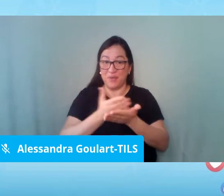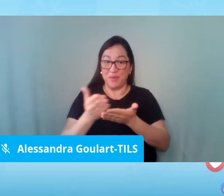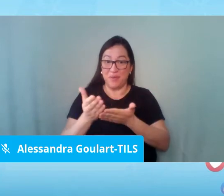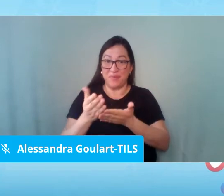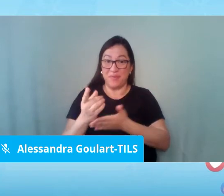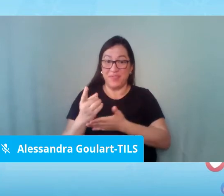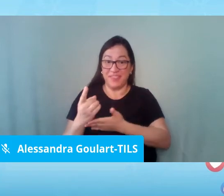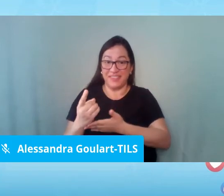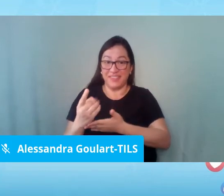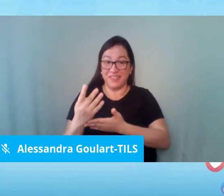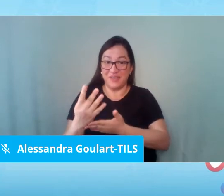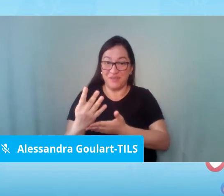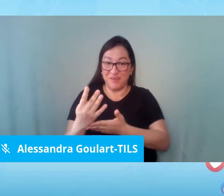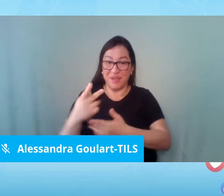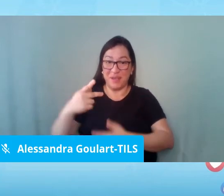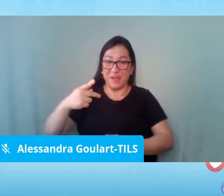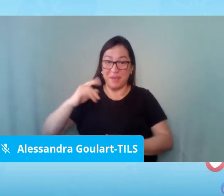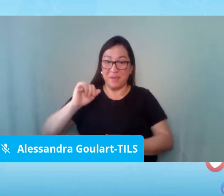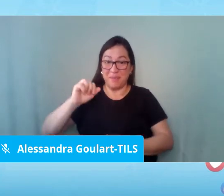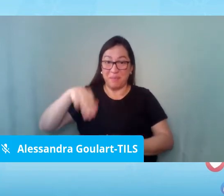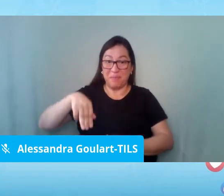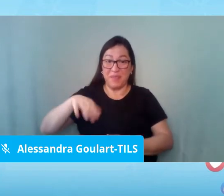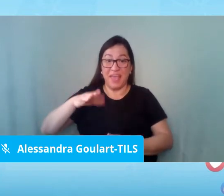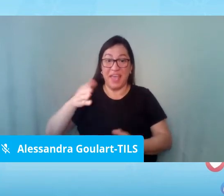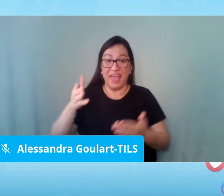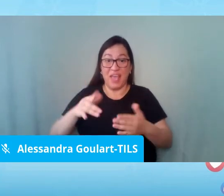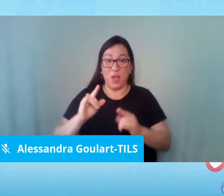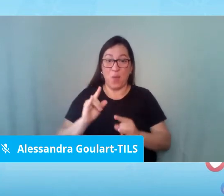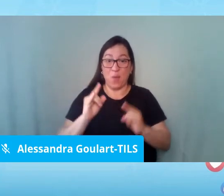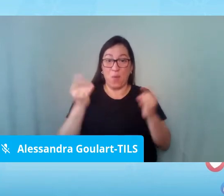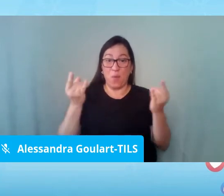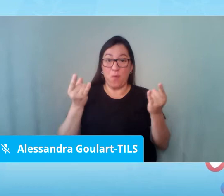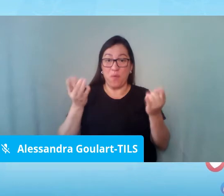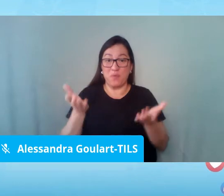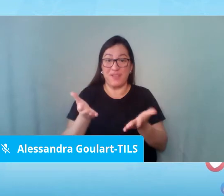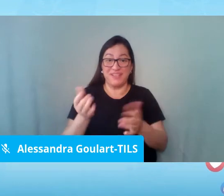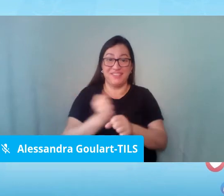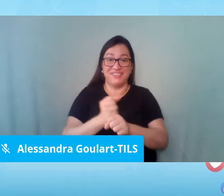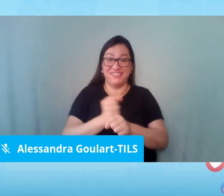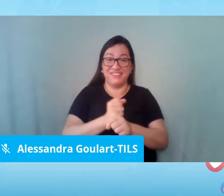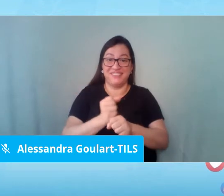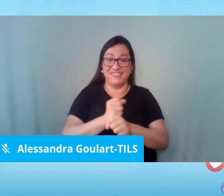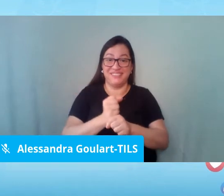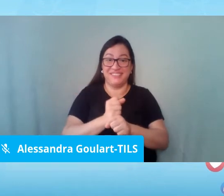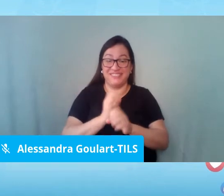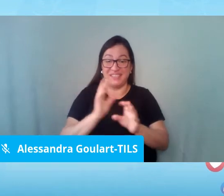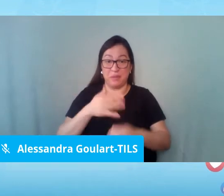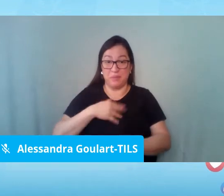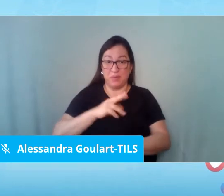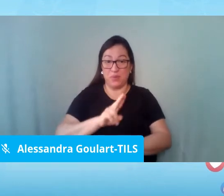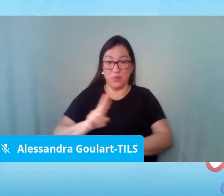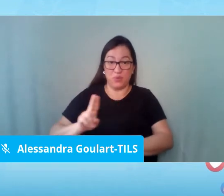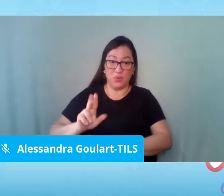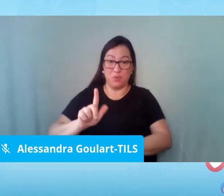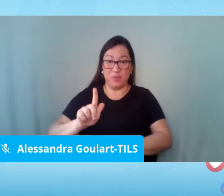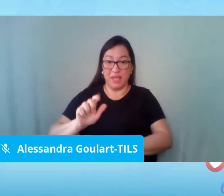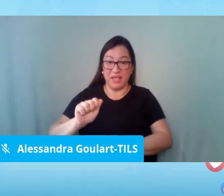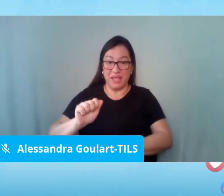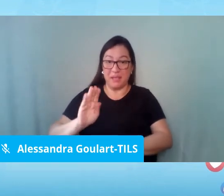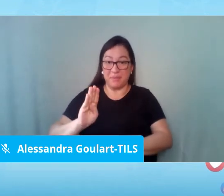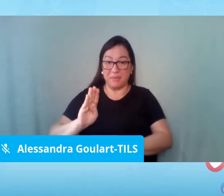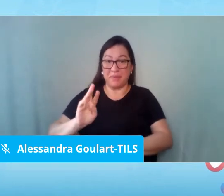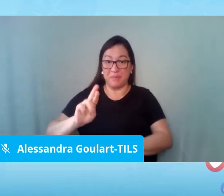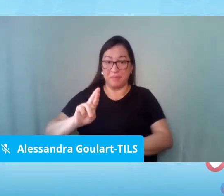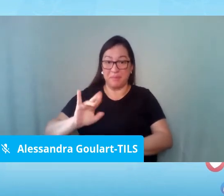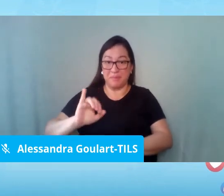14º PIN Debate, último PIN Debate do ano. Meu nome é Gabriela Dutra Cristiano, vou me apresentar